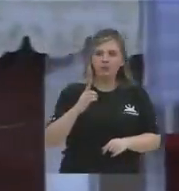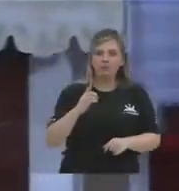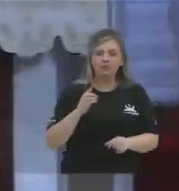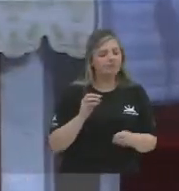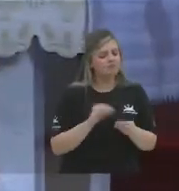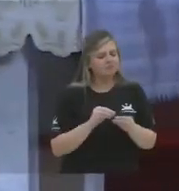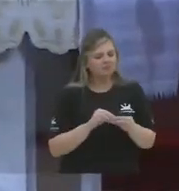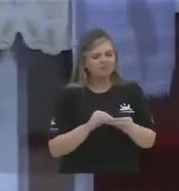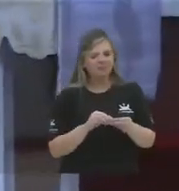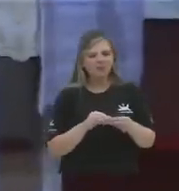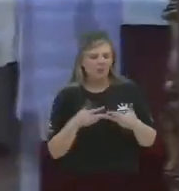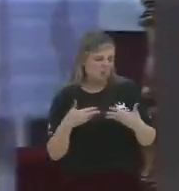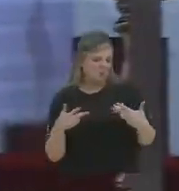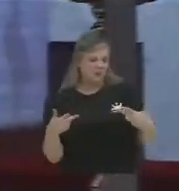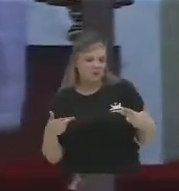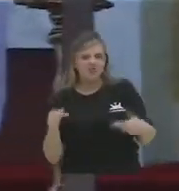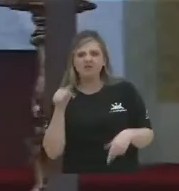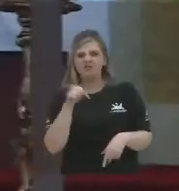aqui.